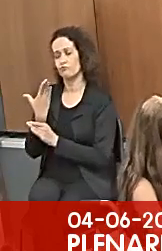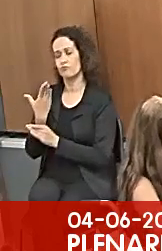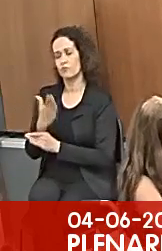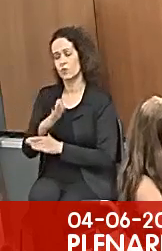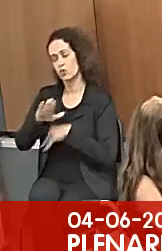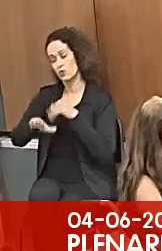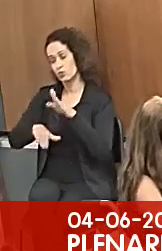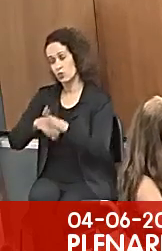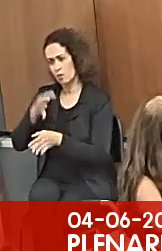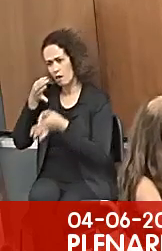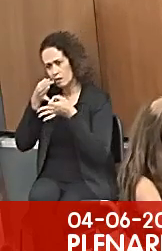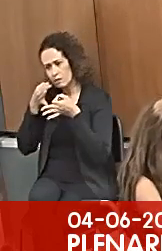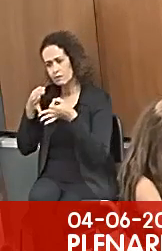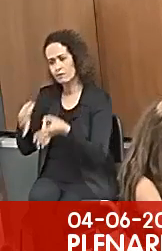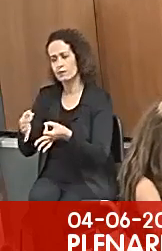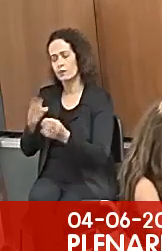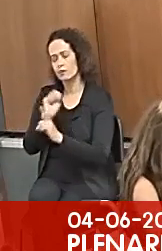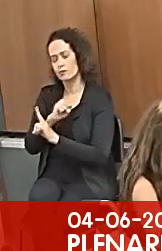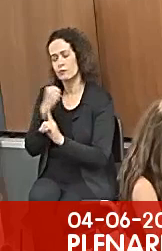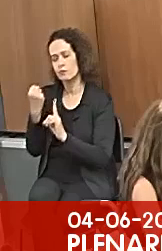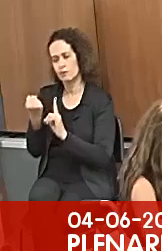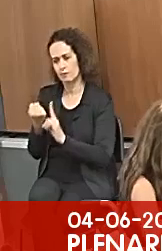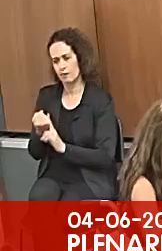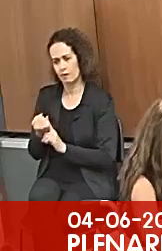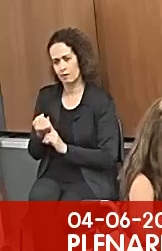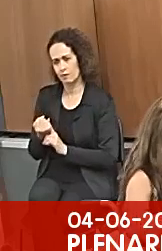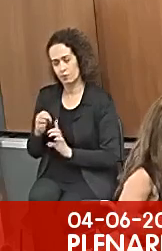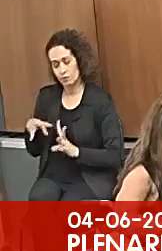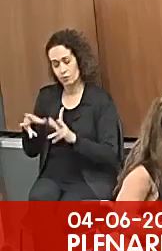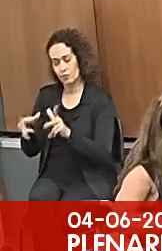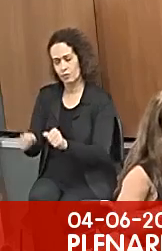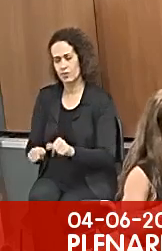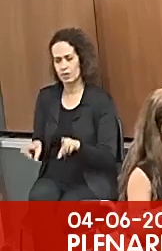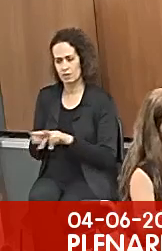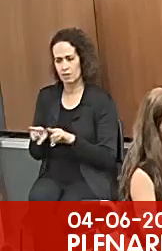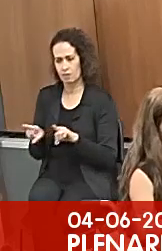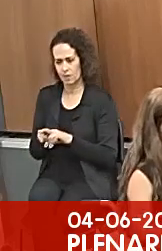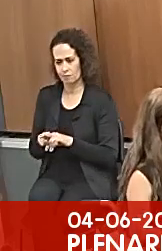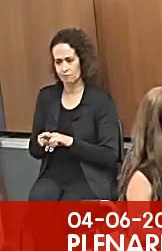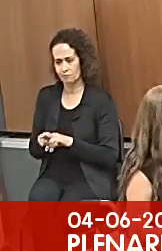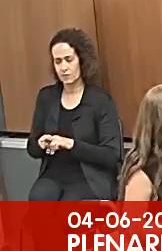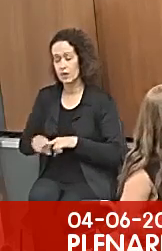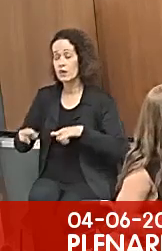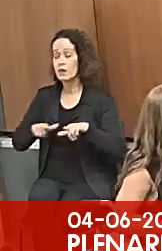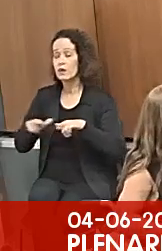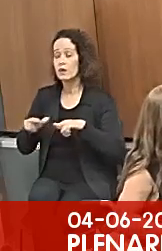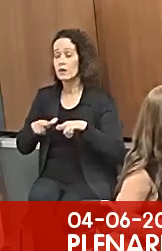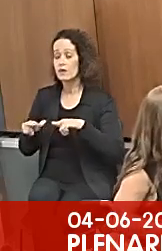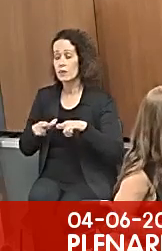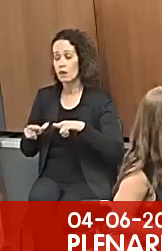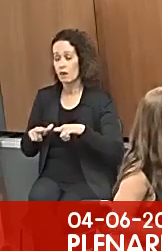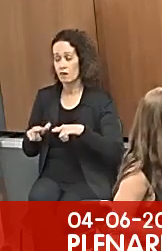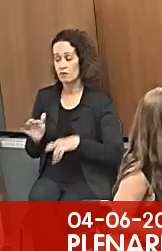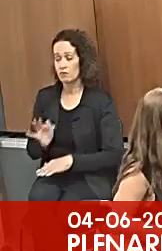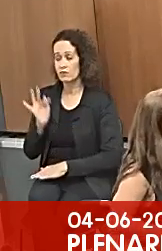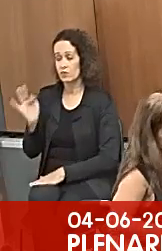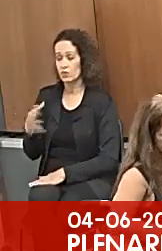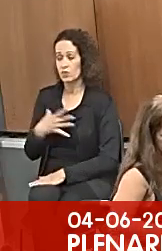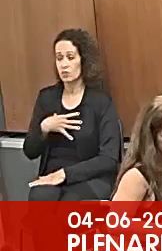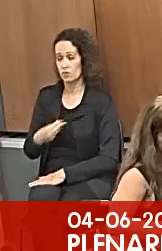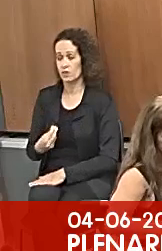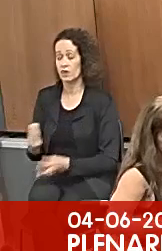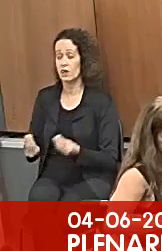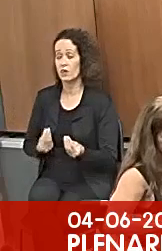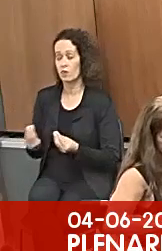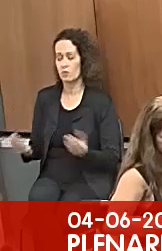sociedade civil também. No caso de vocês específico, e o mercado de trabalho para o filho de vocês? Como que ele